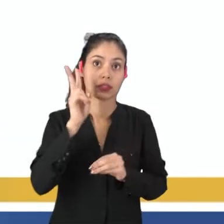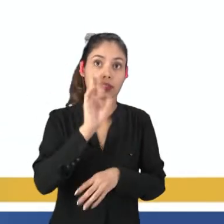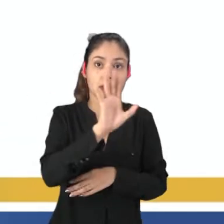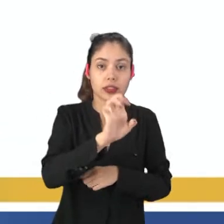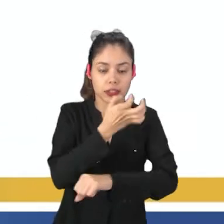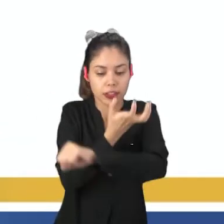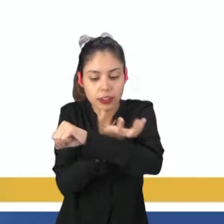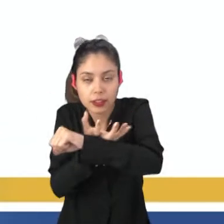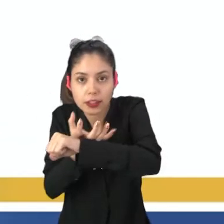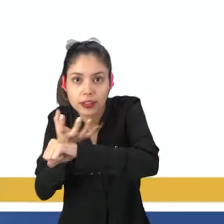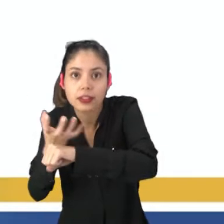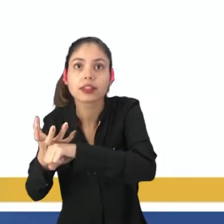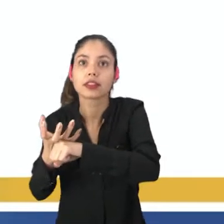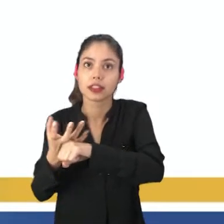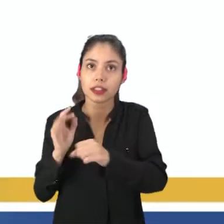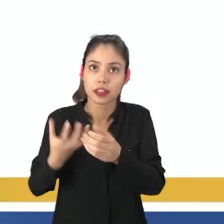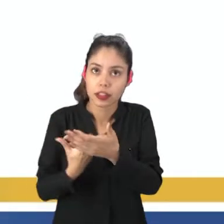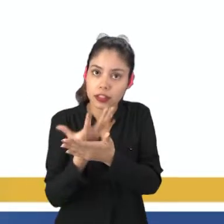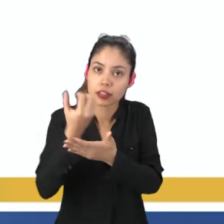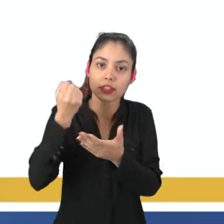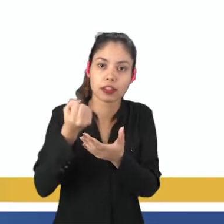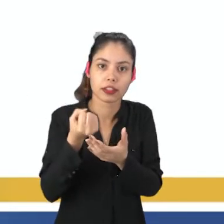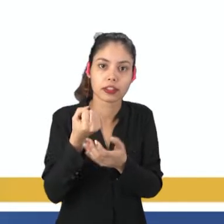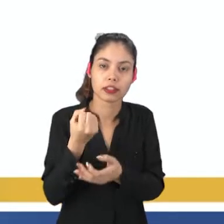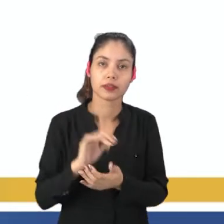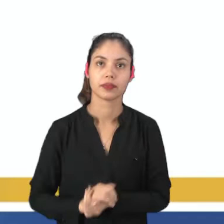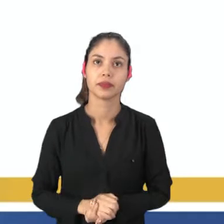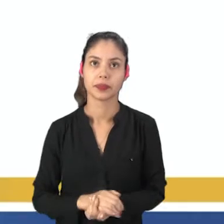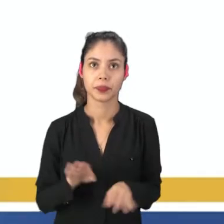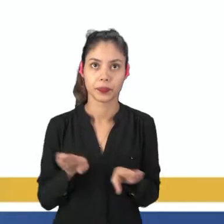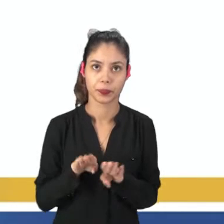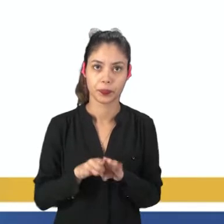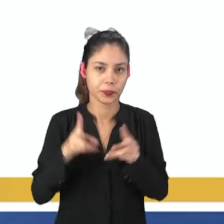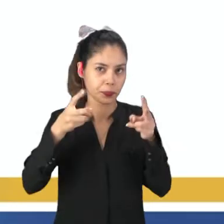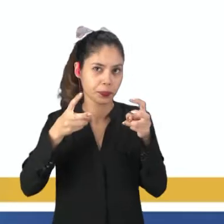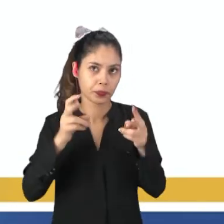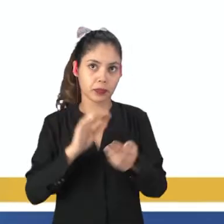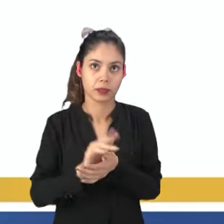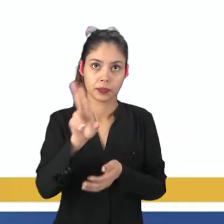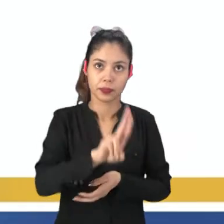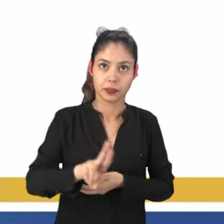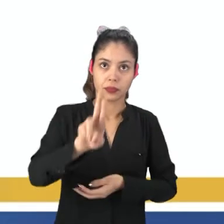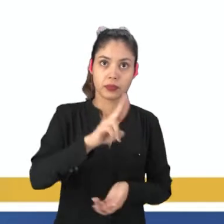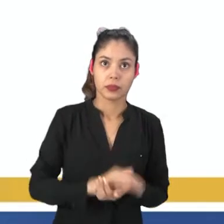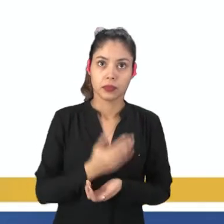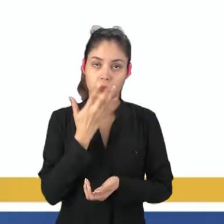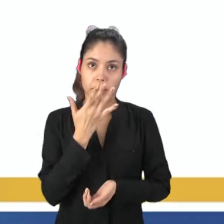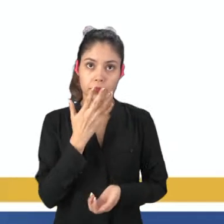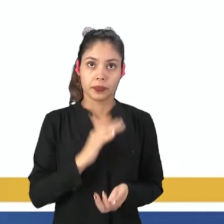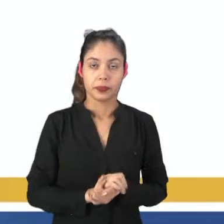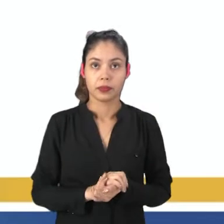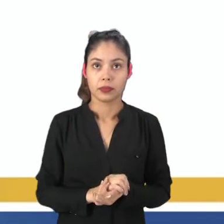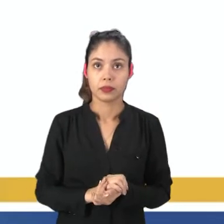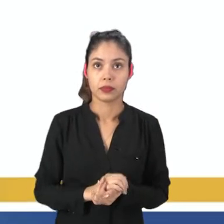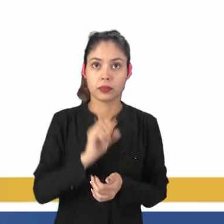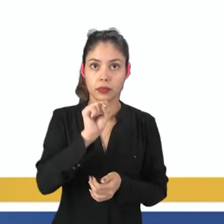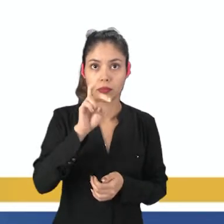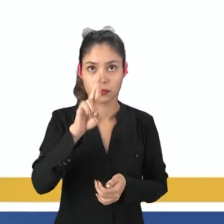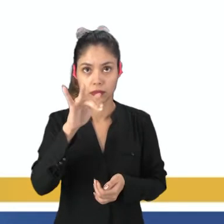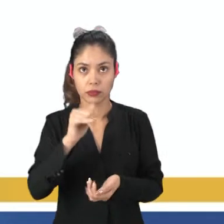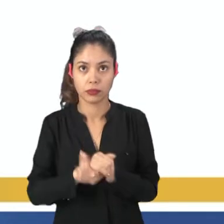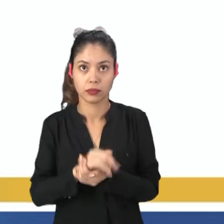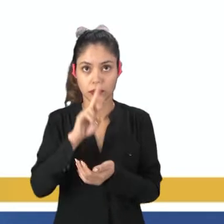ervas frescas, colhidas de uma horta. Observe que a fonte utilizada e as cores do anúncio são mais sóbrias